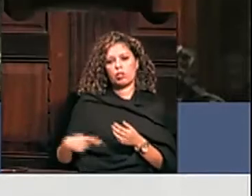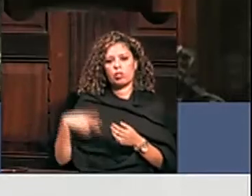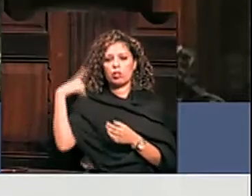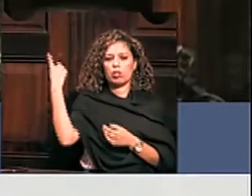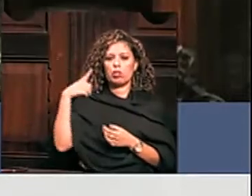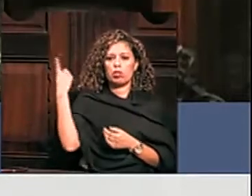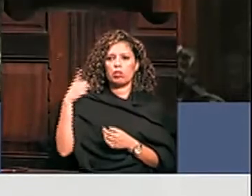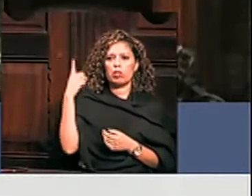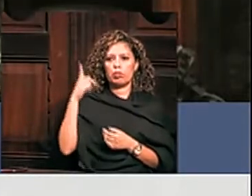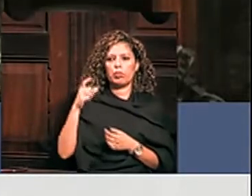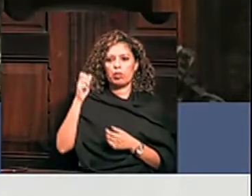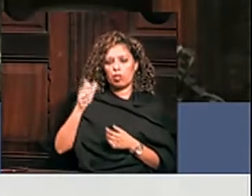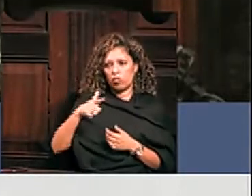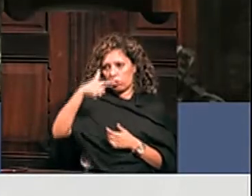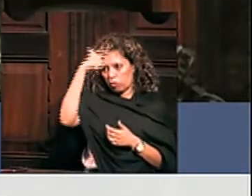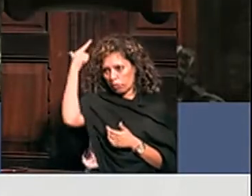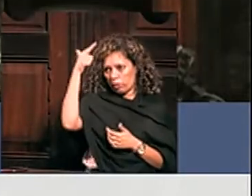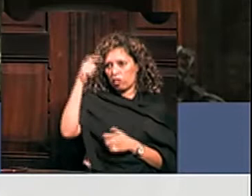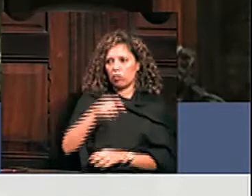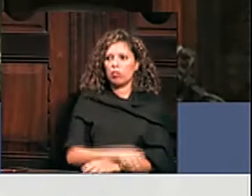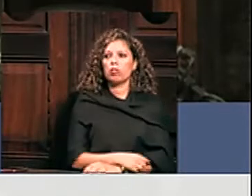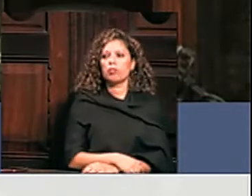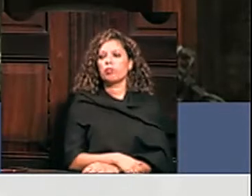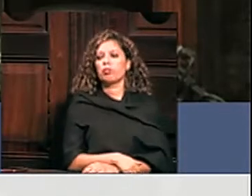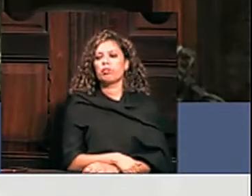Deputado Luiz Paulo.